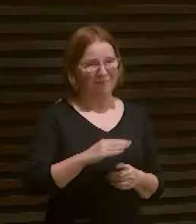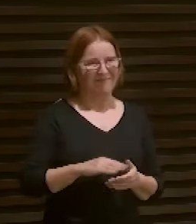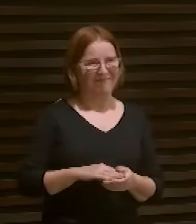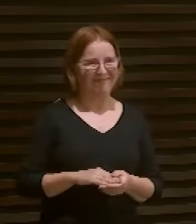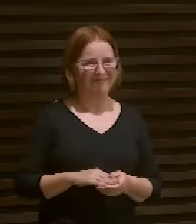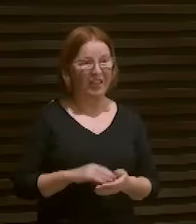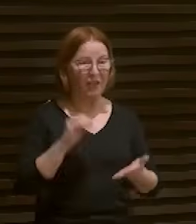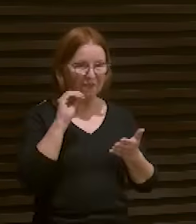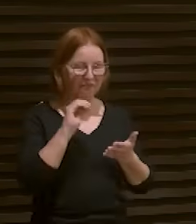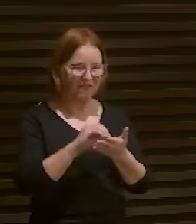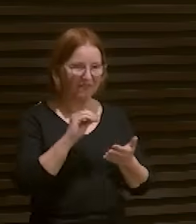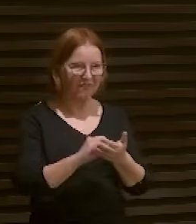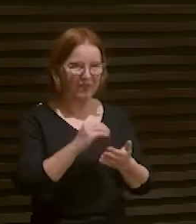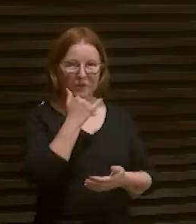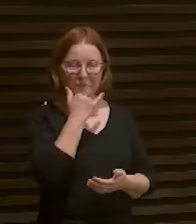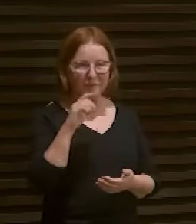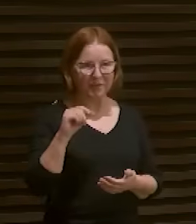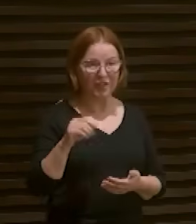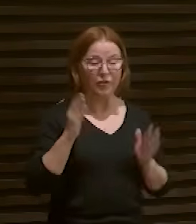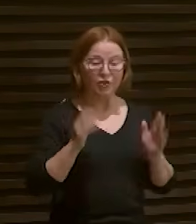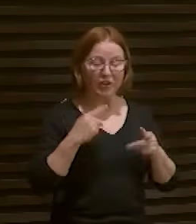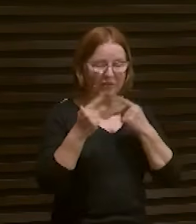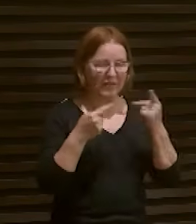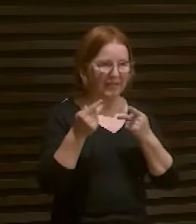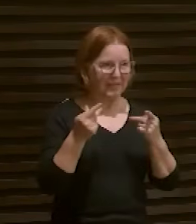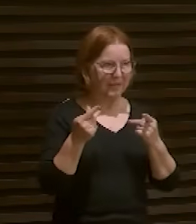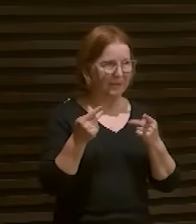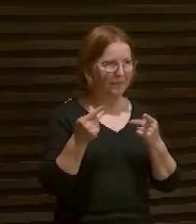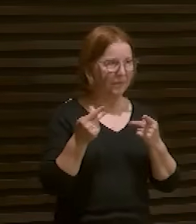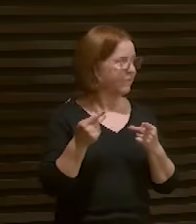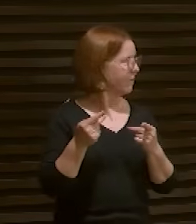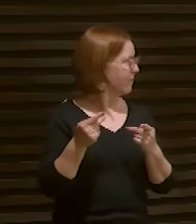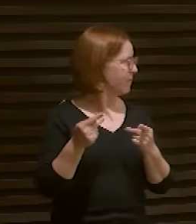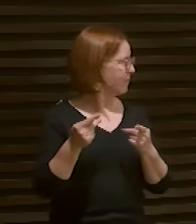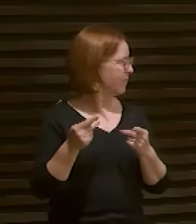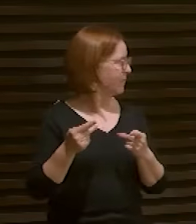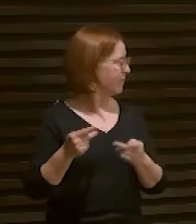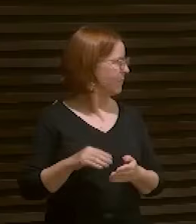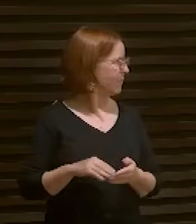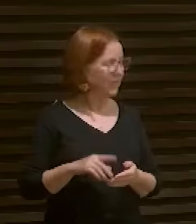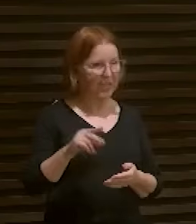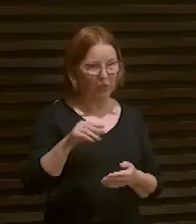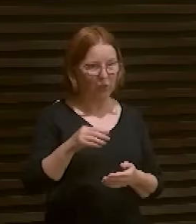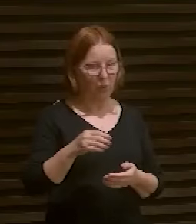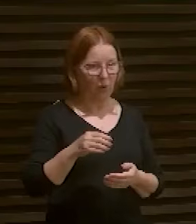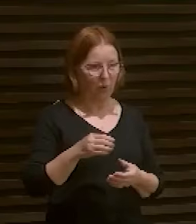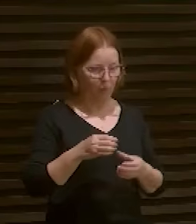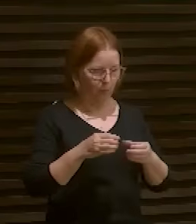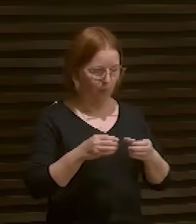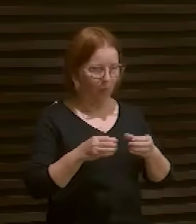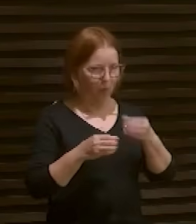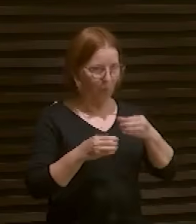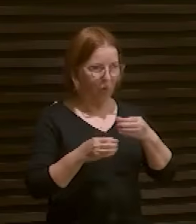A falta de perdão, eu já disse aqui, é eu estar botar um copo de veneno aqui, tomar,